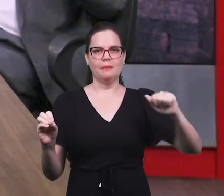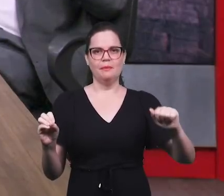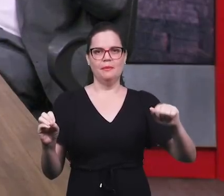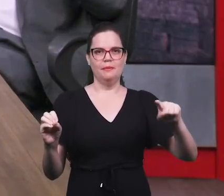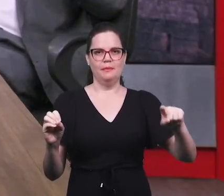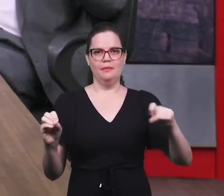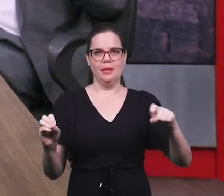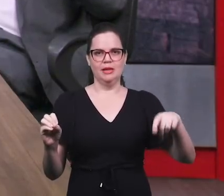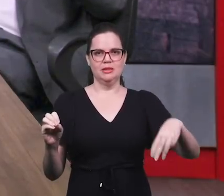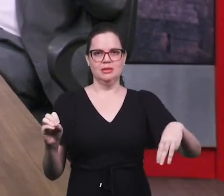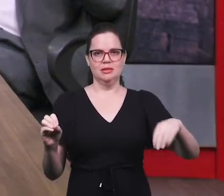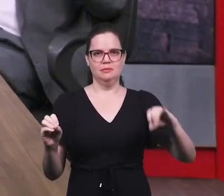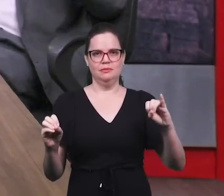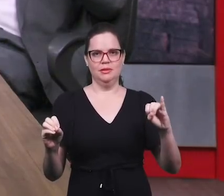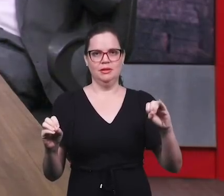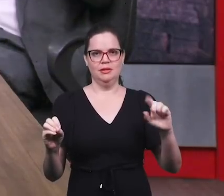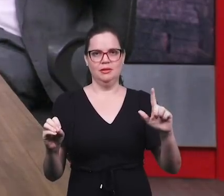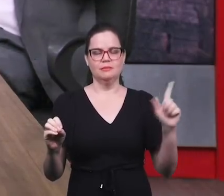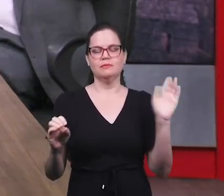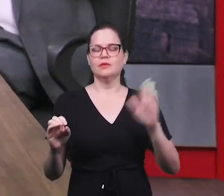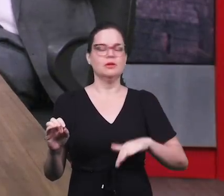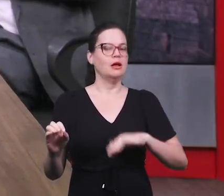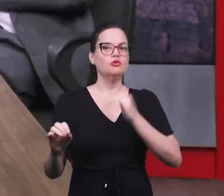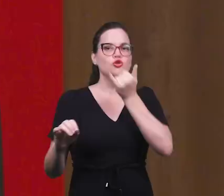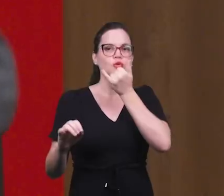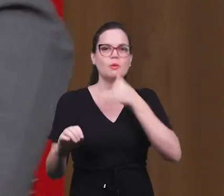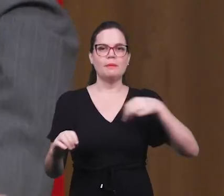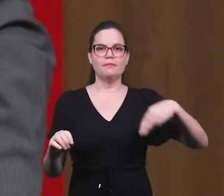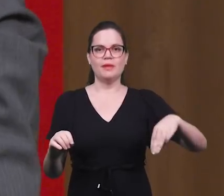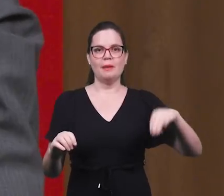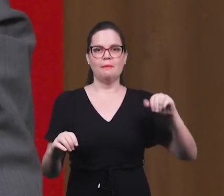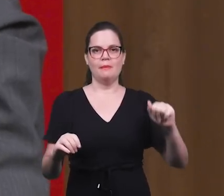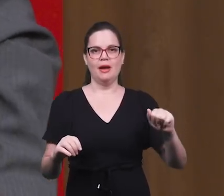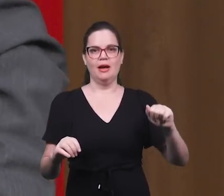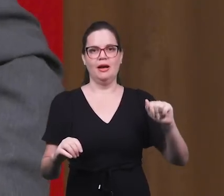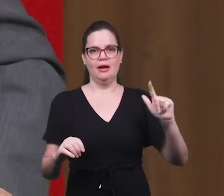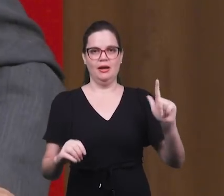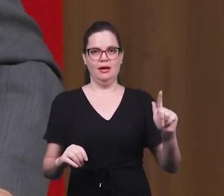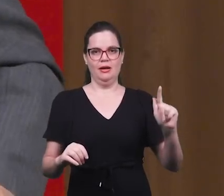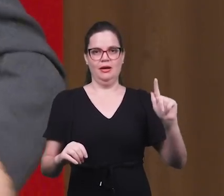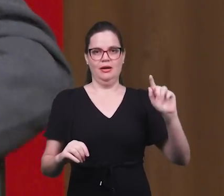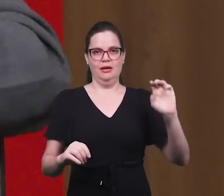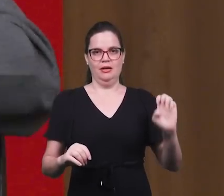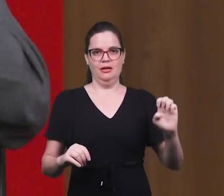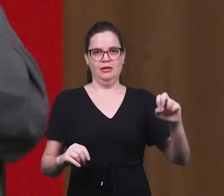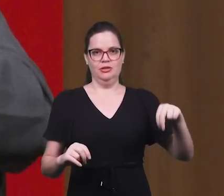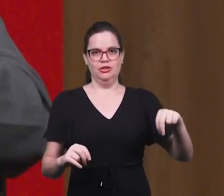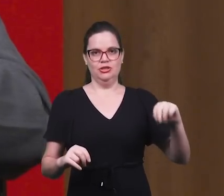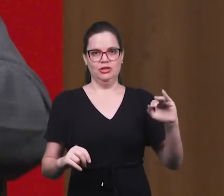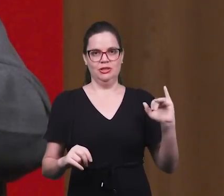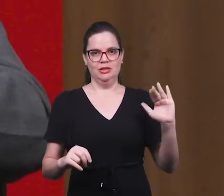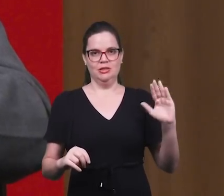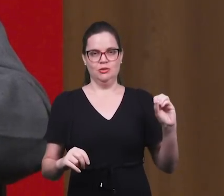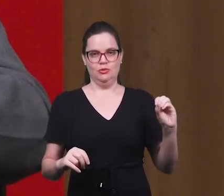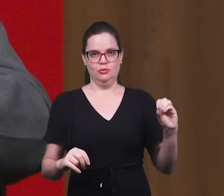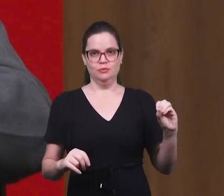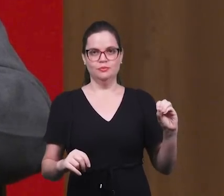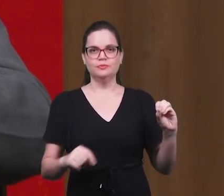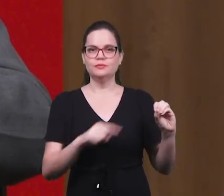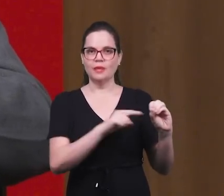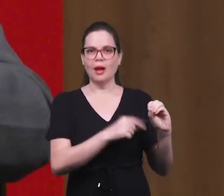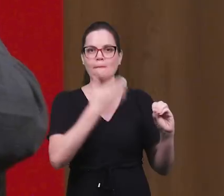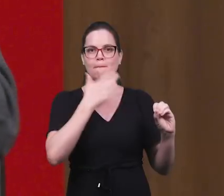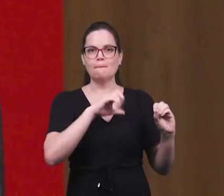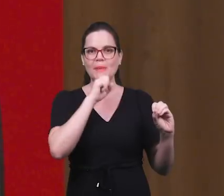Maximiano? Não, Magêncio. Magêncio. Era Magêncio. Então, filho de Maximiano. Filho